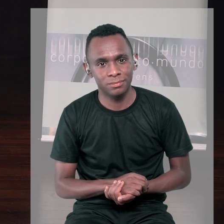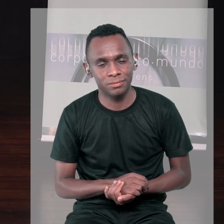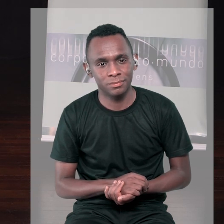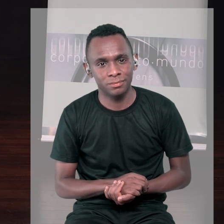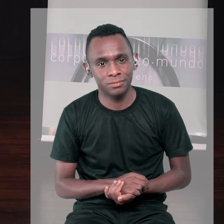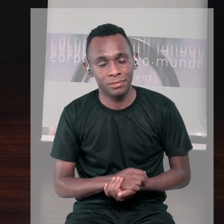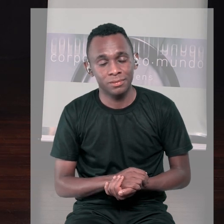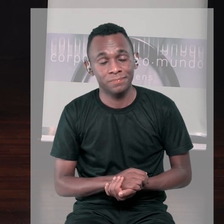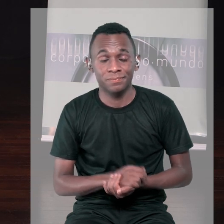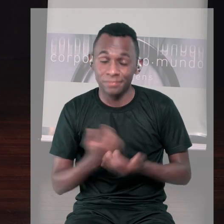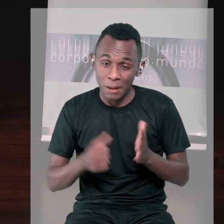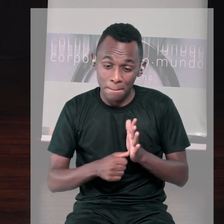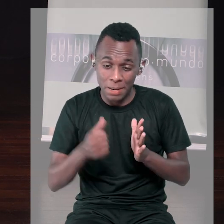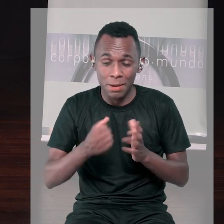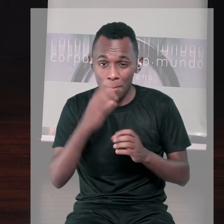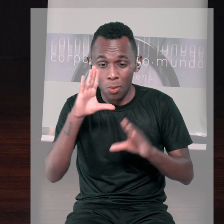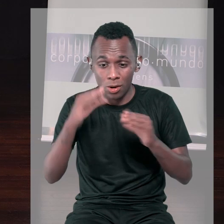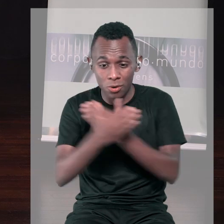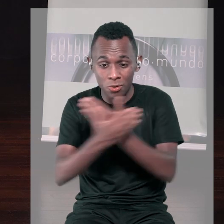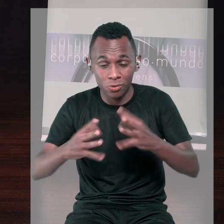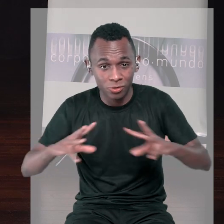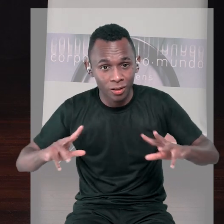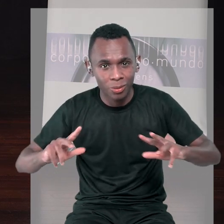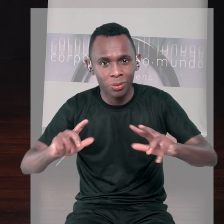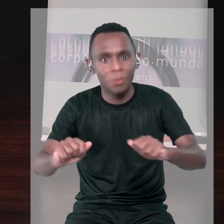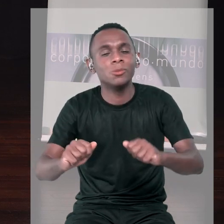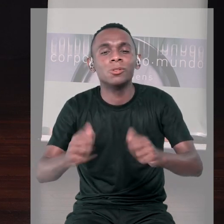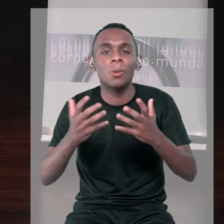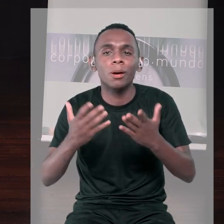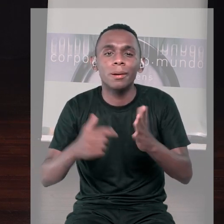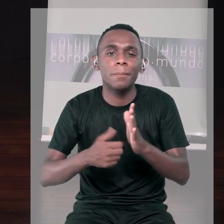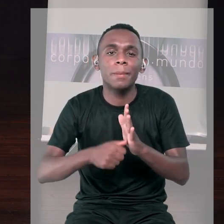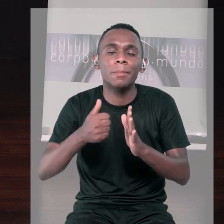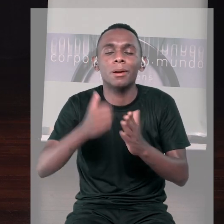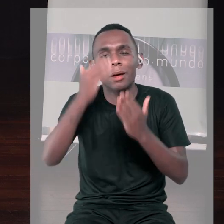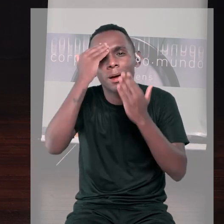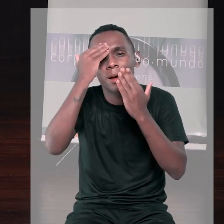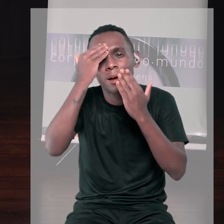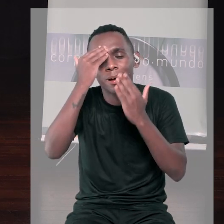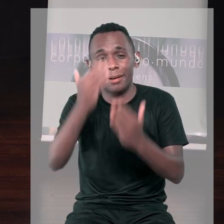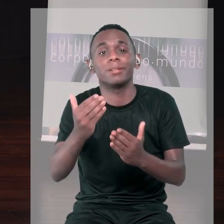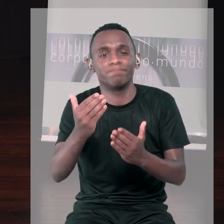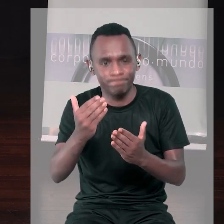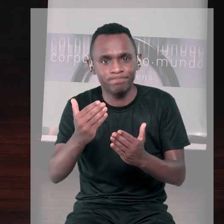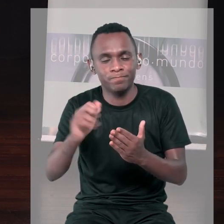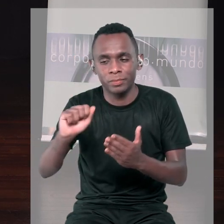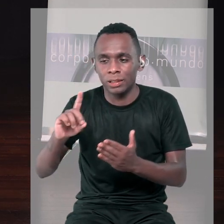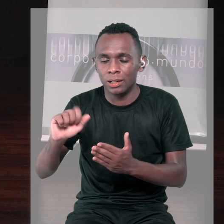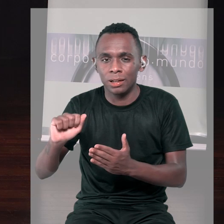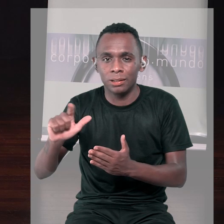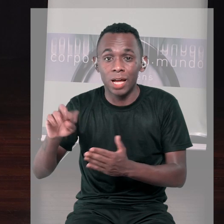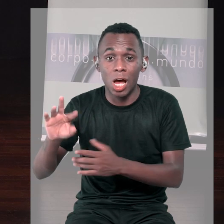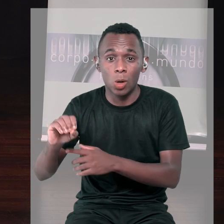Primeiramente, boa noite a todas e todos. Gostaria de agradecer, em primeiro lugar, o Adalto Novaes, que há